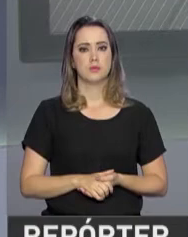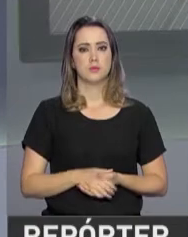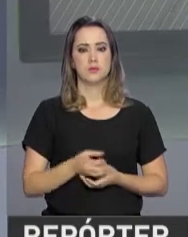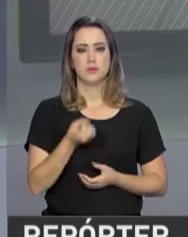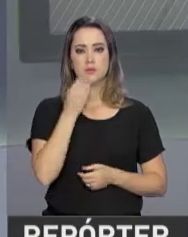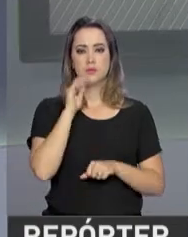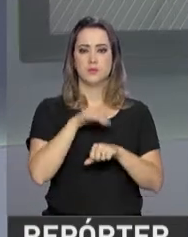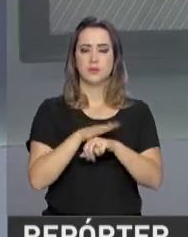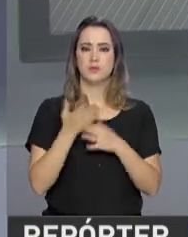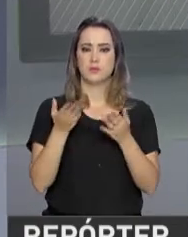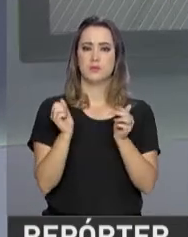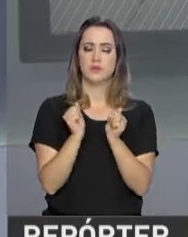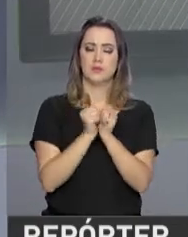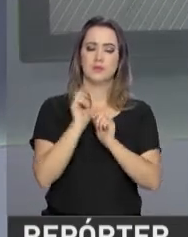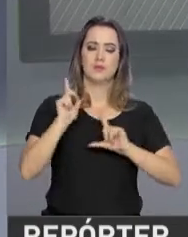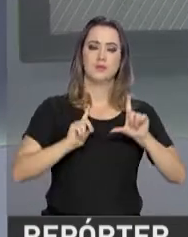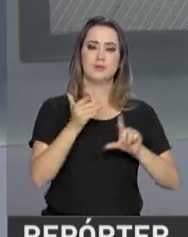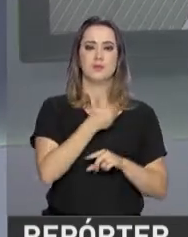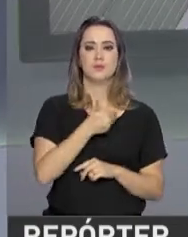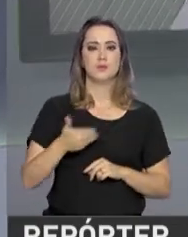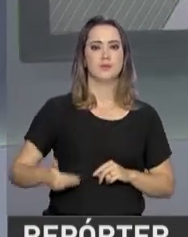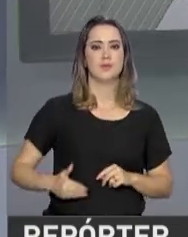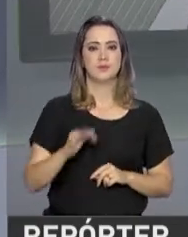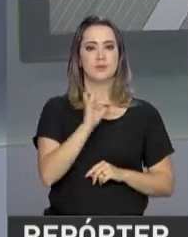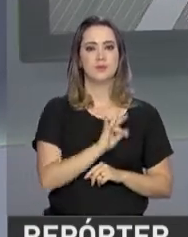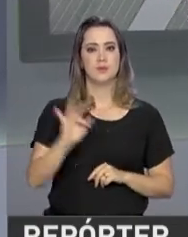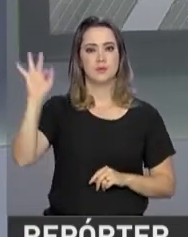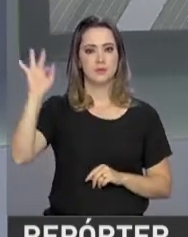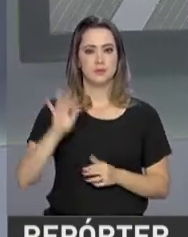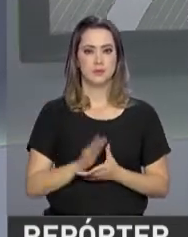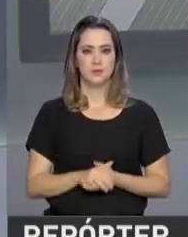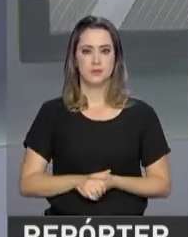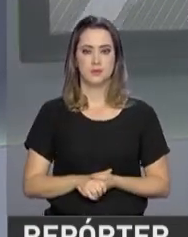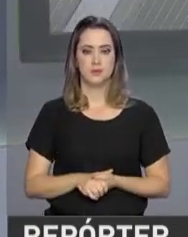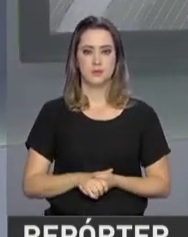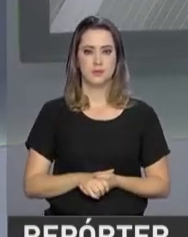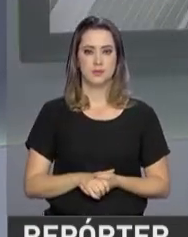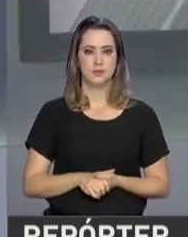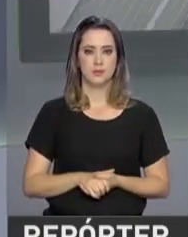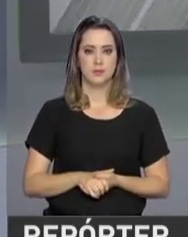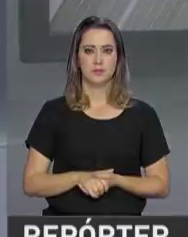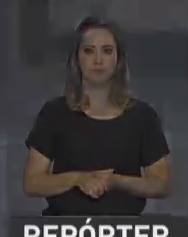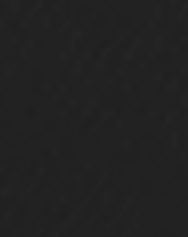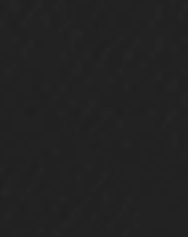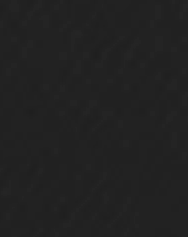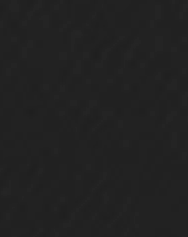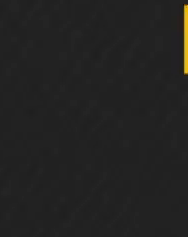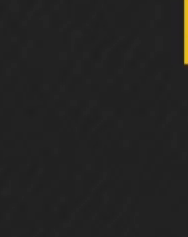Uma ótima noite para você e continue com a gente aqui na NBR, a TV do Governo Federal.